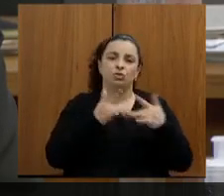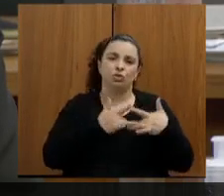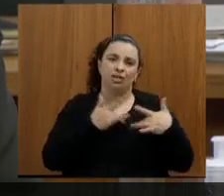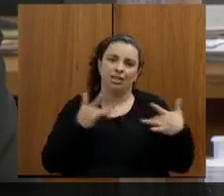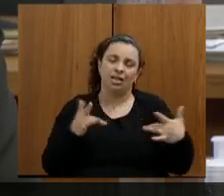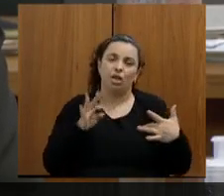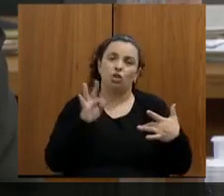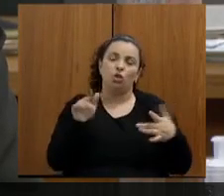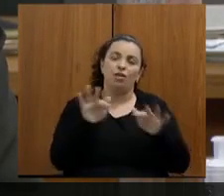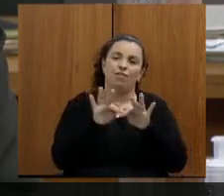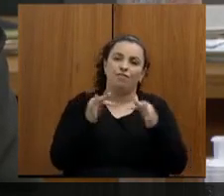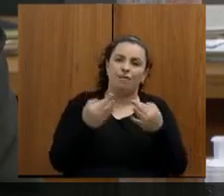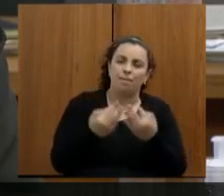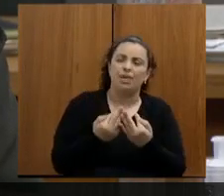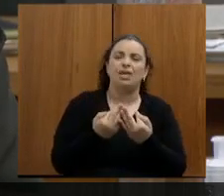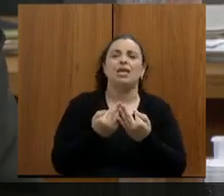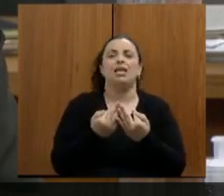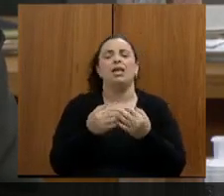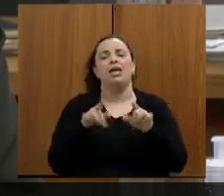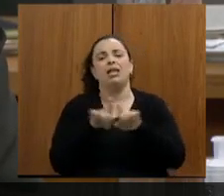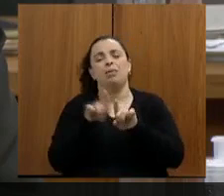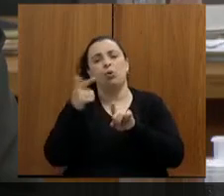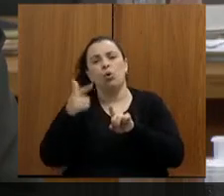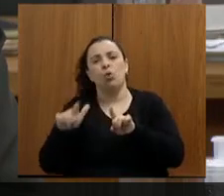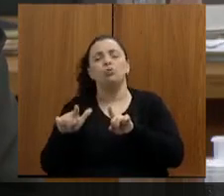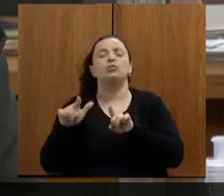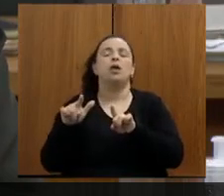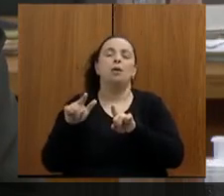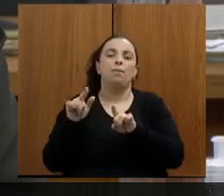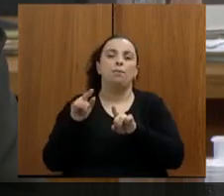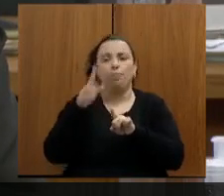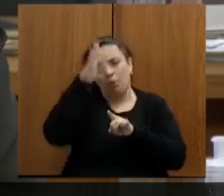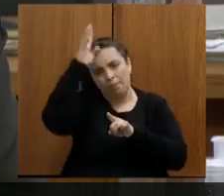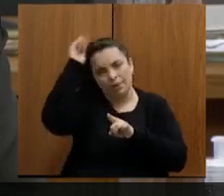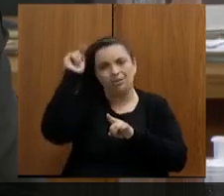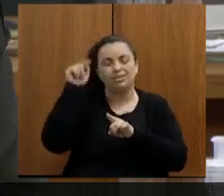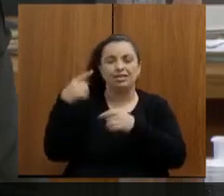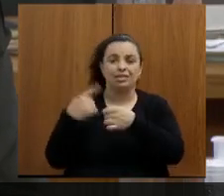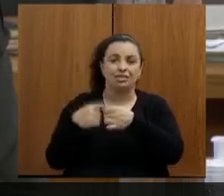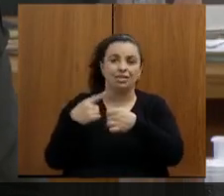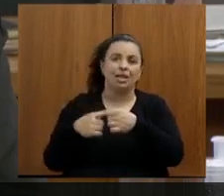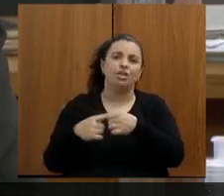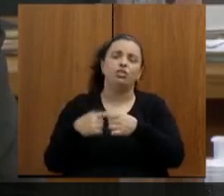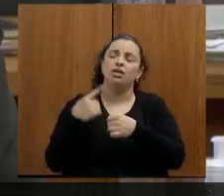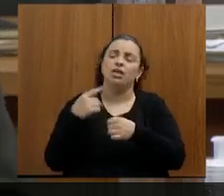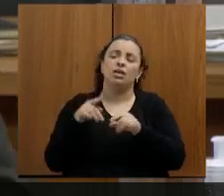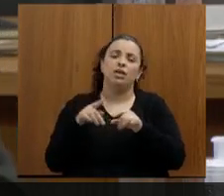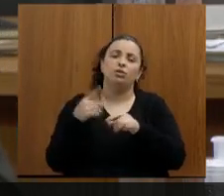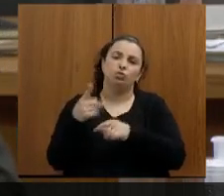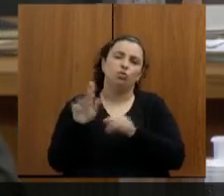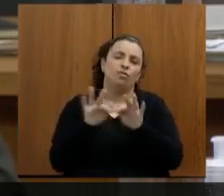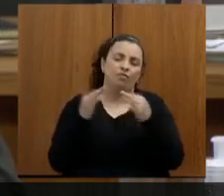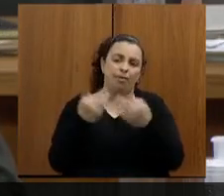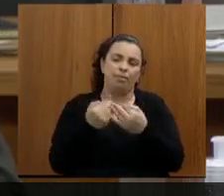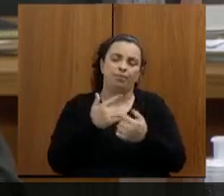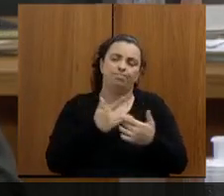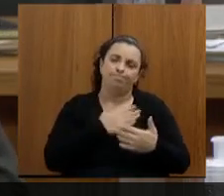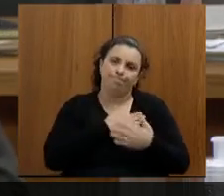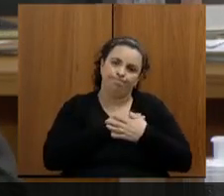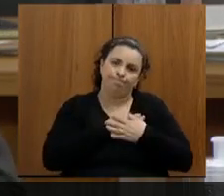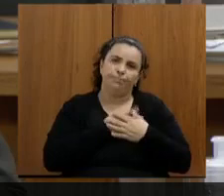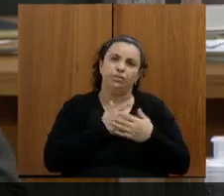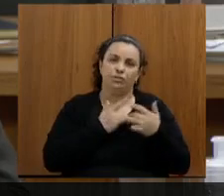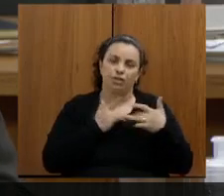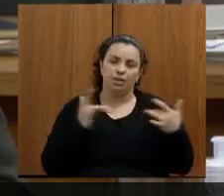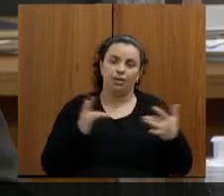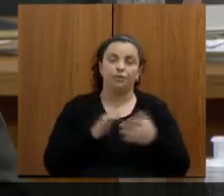Militar de Barbacena e os familiares directos do sargento Roberto tipo. Agradecer